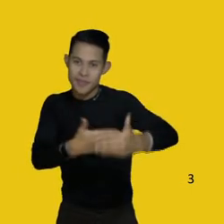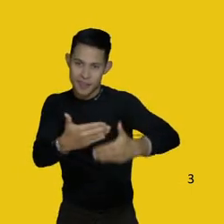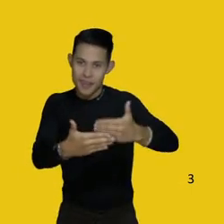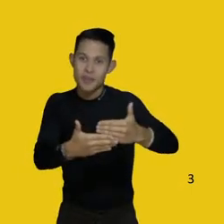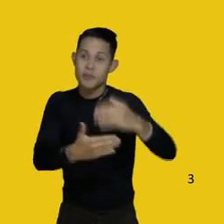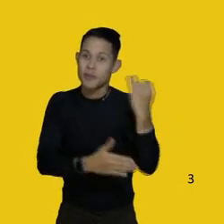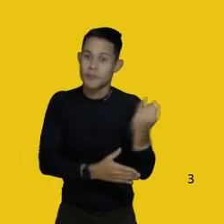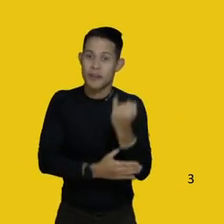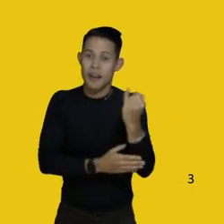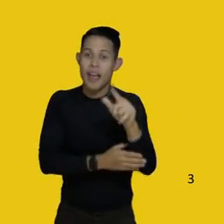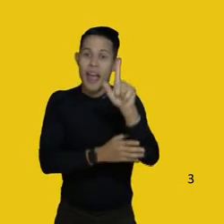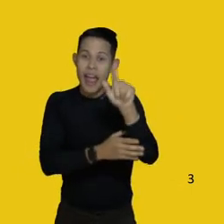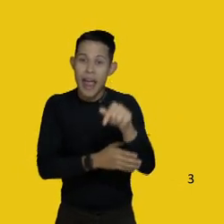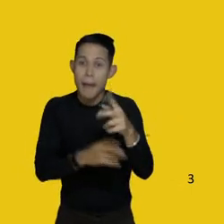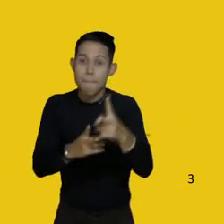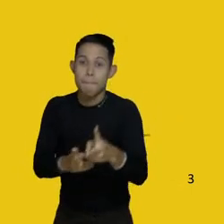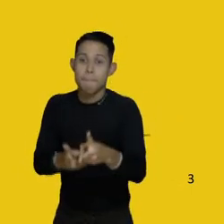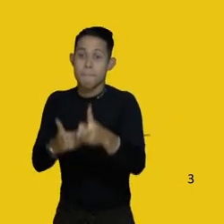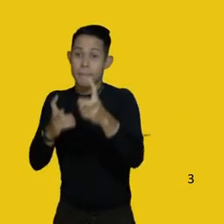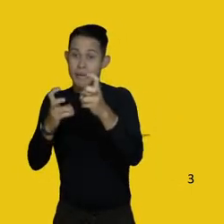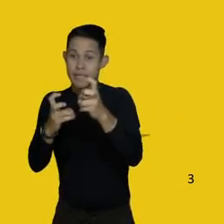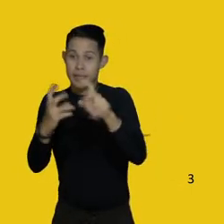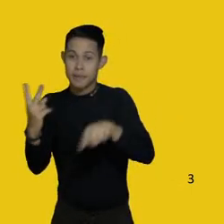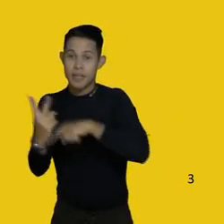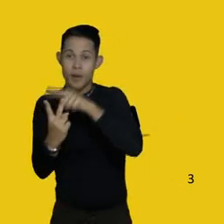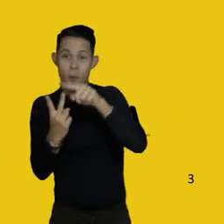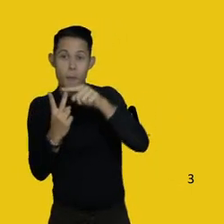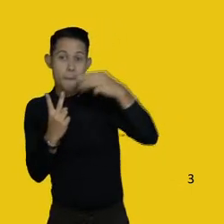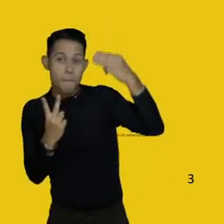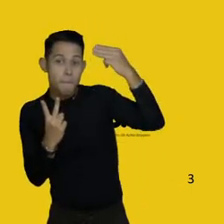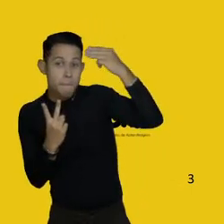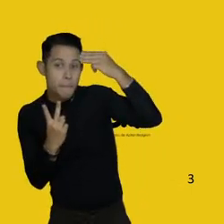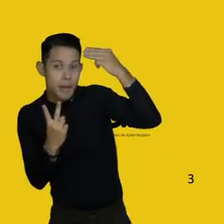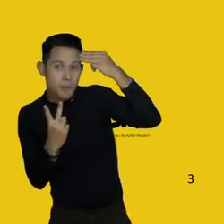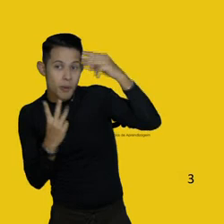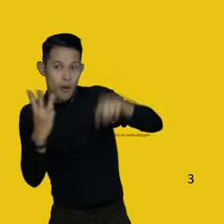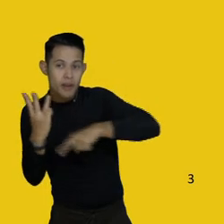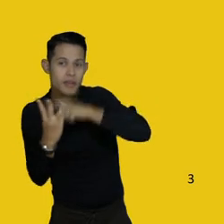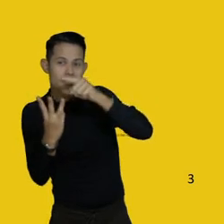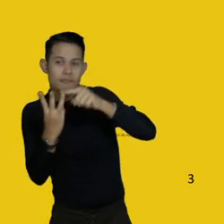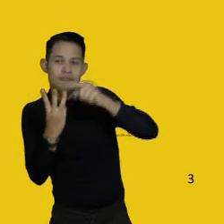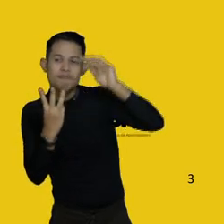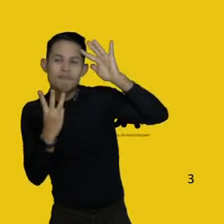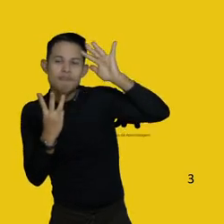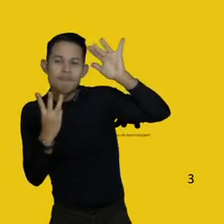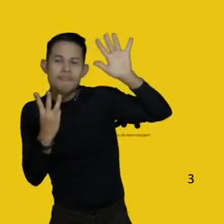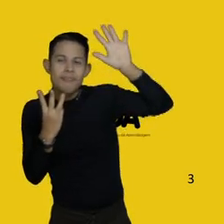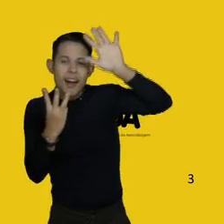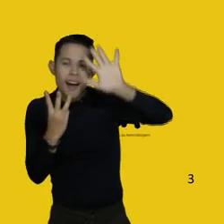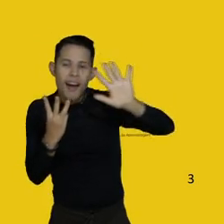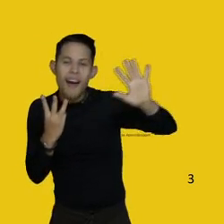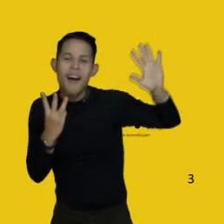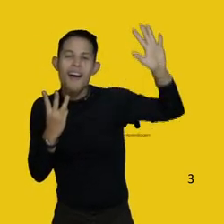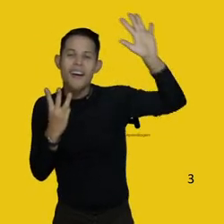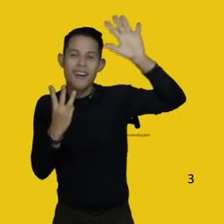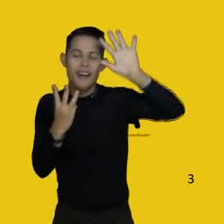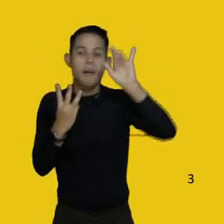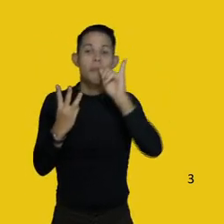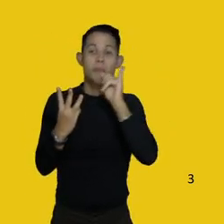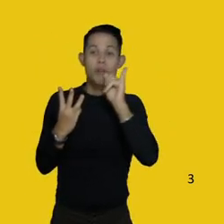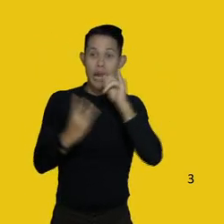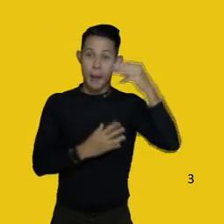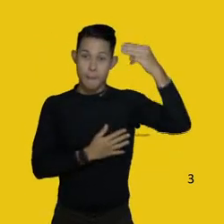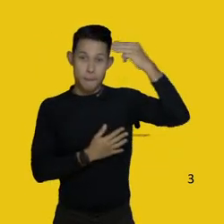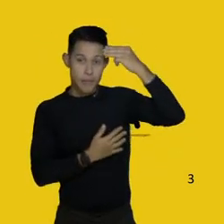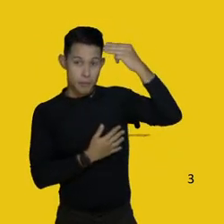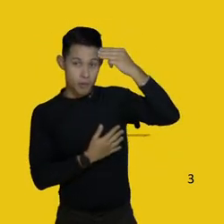memória e o raciocínio e a gente percebe nas nossas avaliações principalmente na parte da memória que o disléxico ou